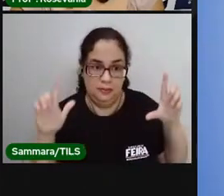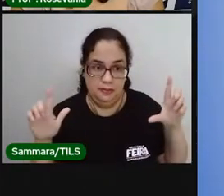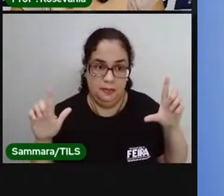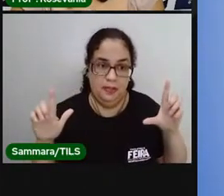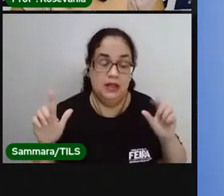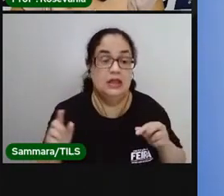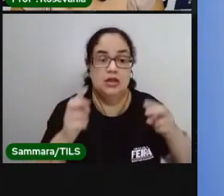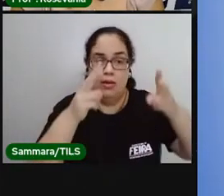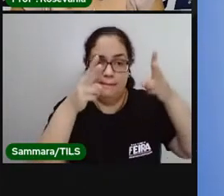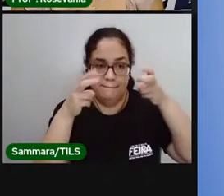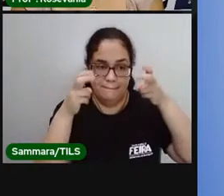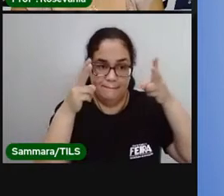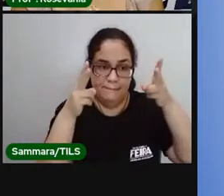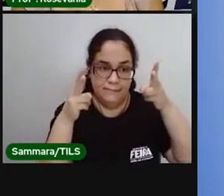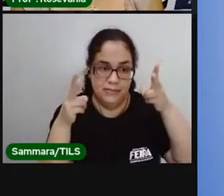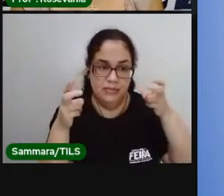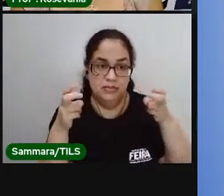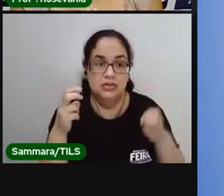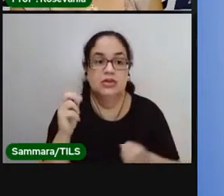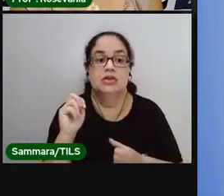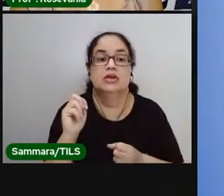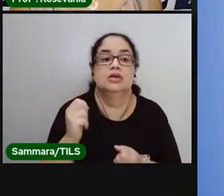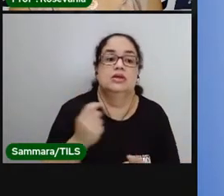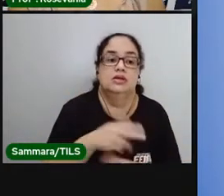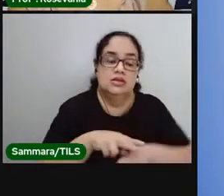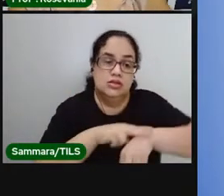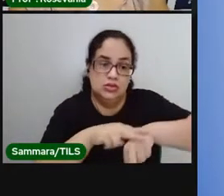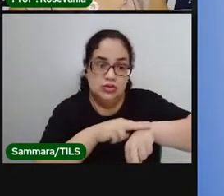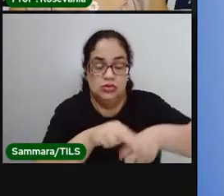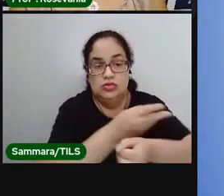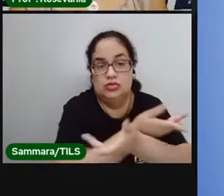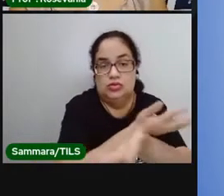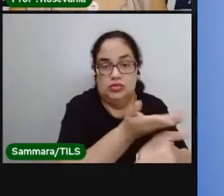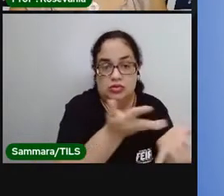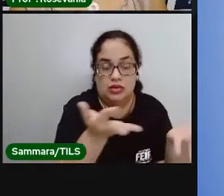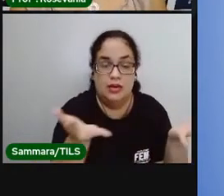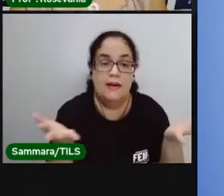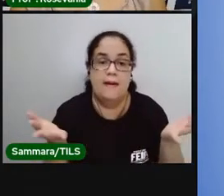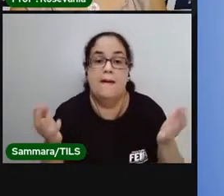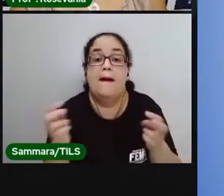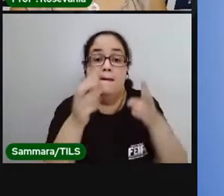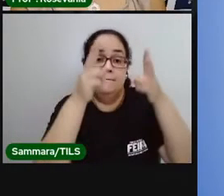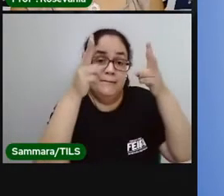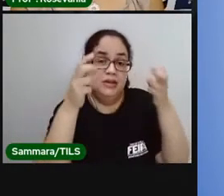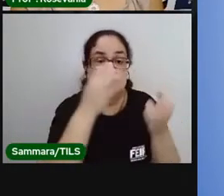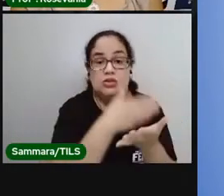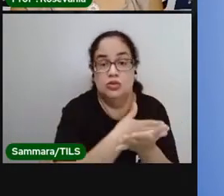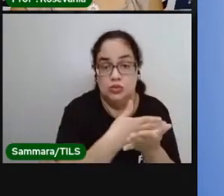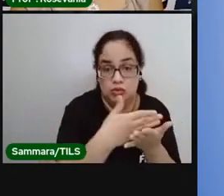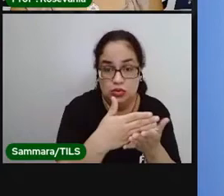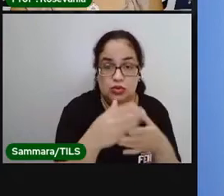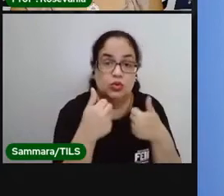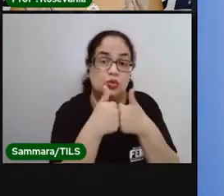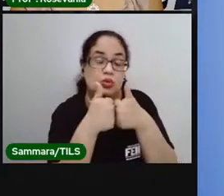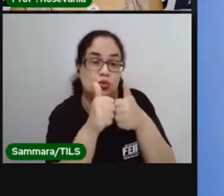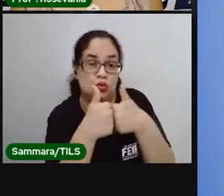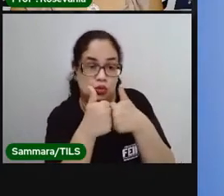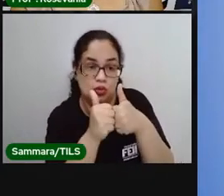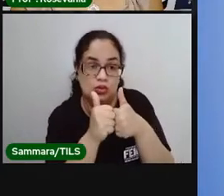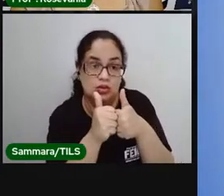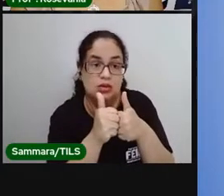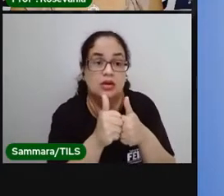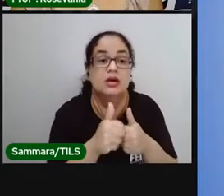já não percebe mais a questão da vegetação. Aí percebam que no início também o transporte ele era controlado muito